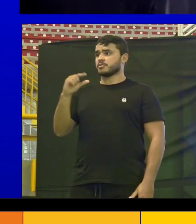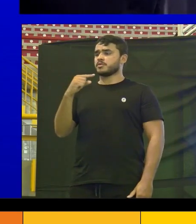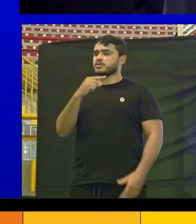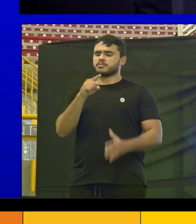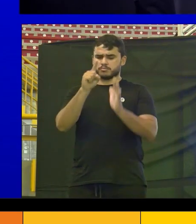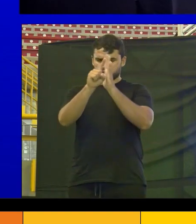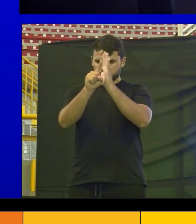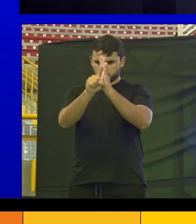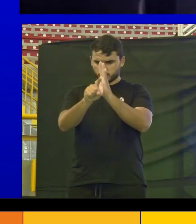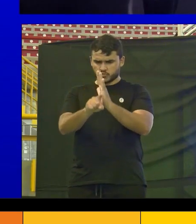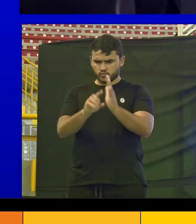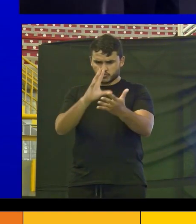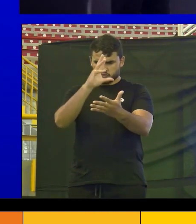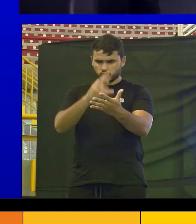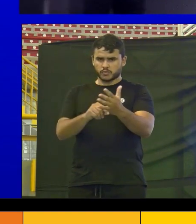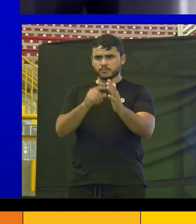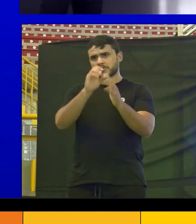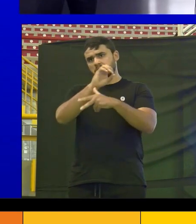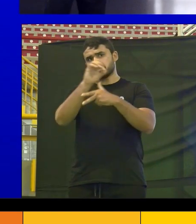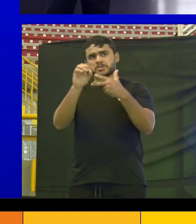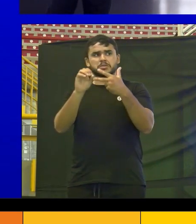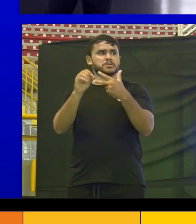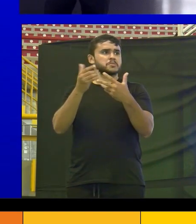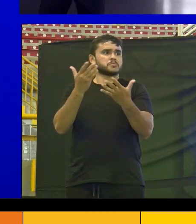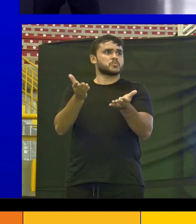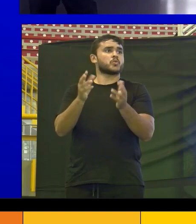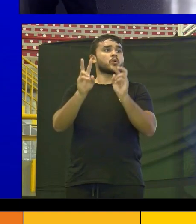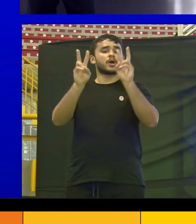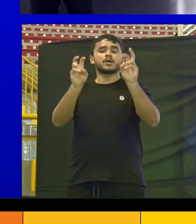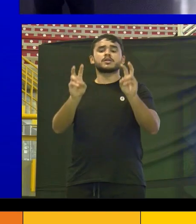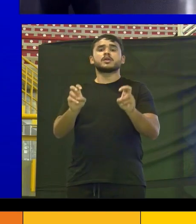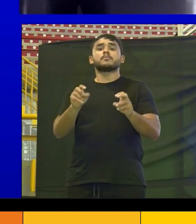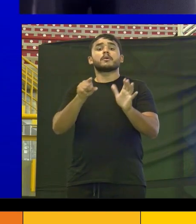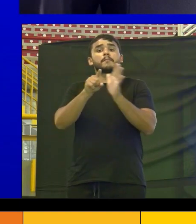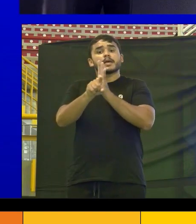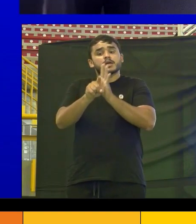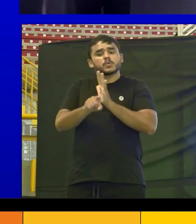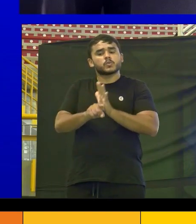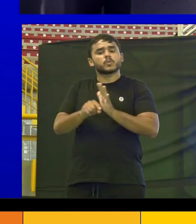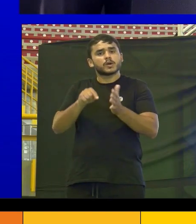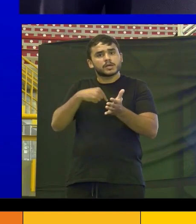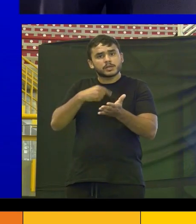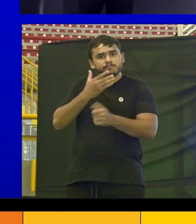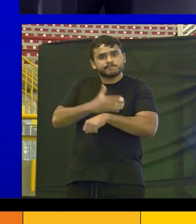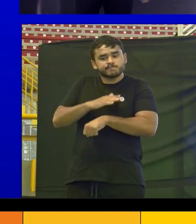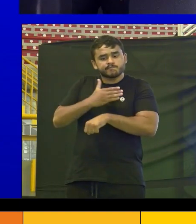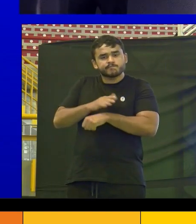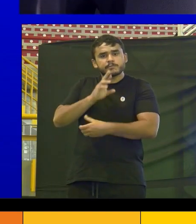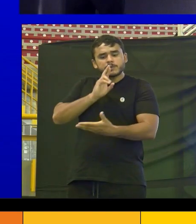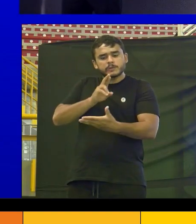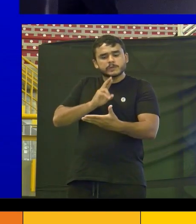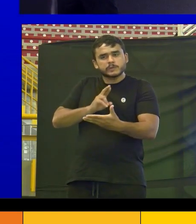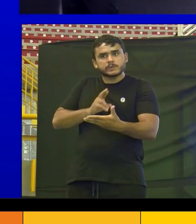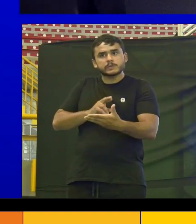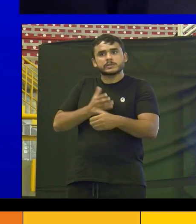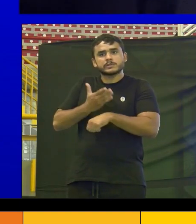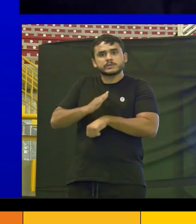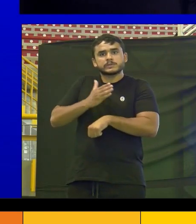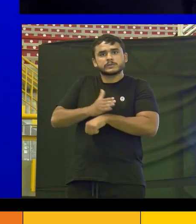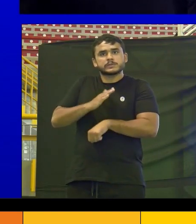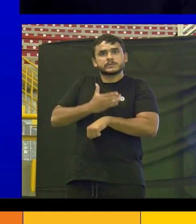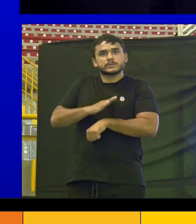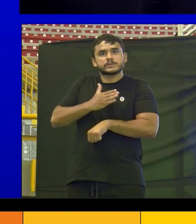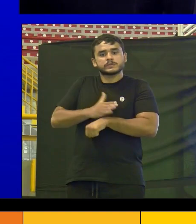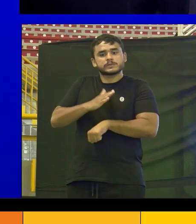melhor maneira para você se preparar para o Enem é resolvendo as questões que já foram do Enem, tá? Então, porque